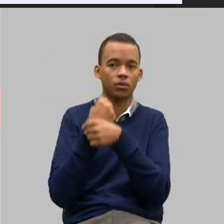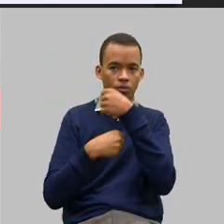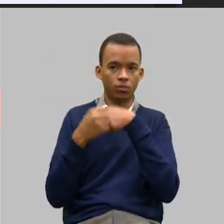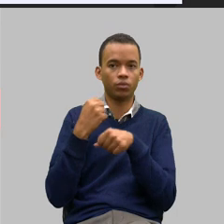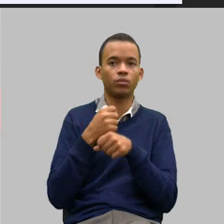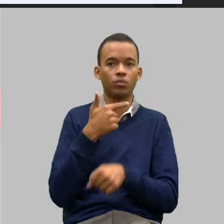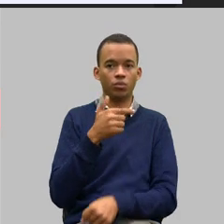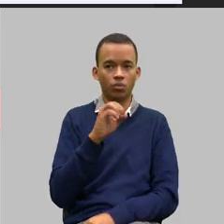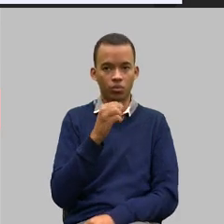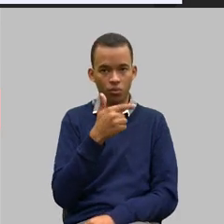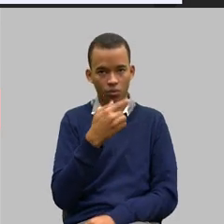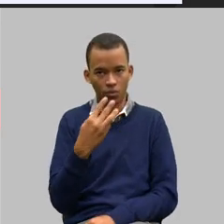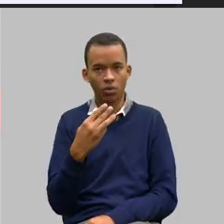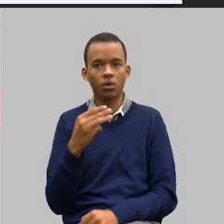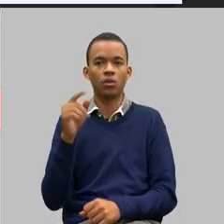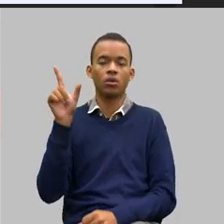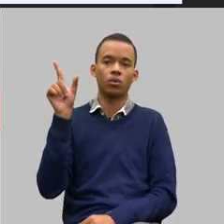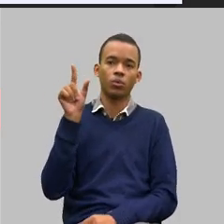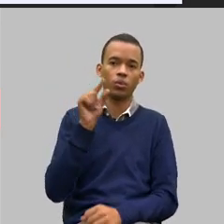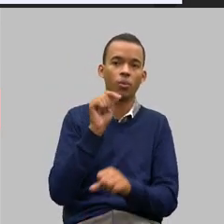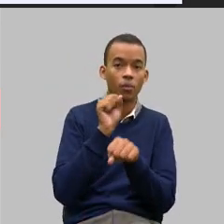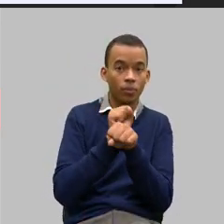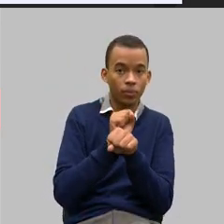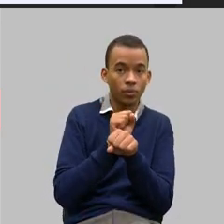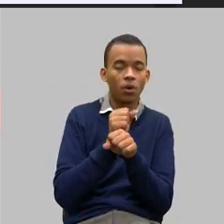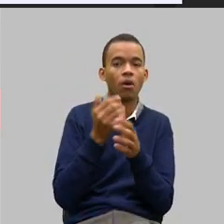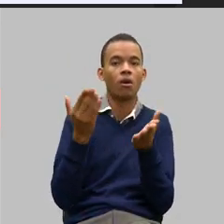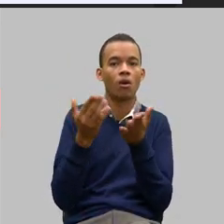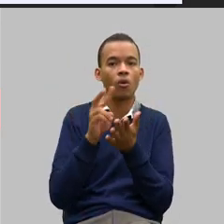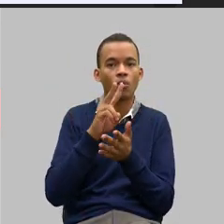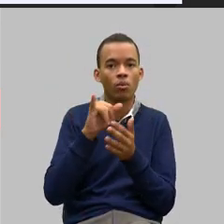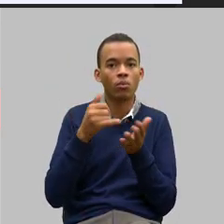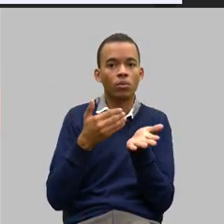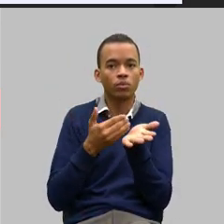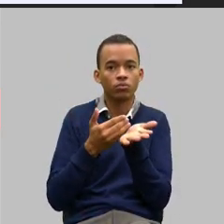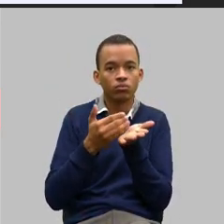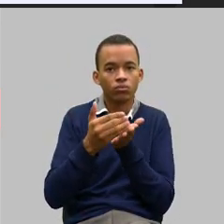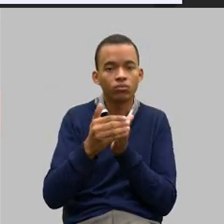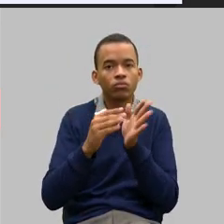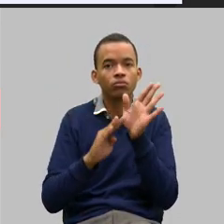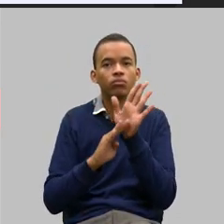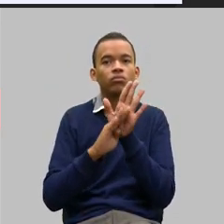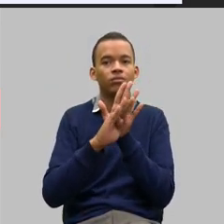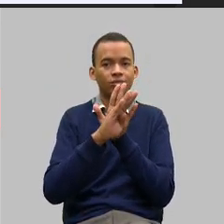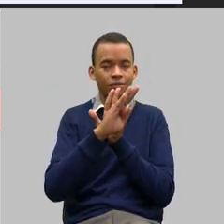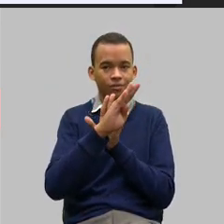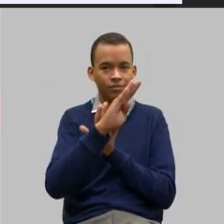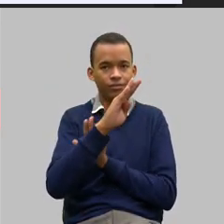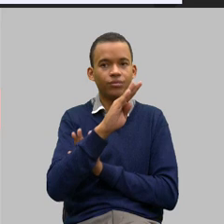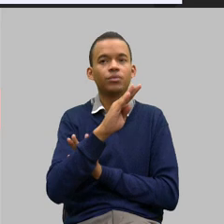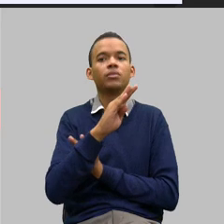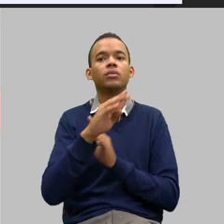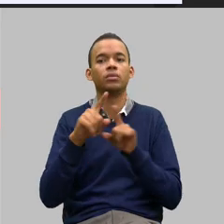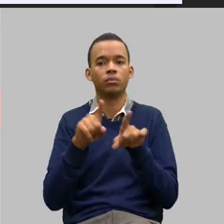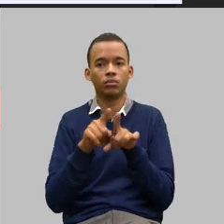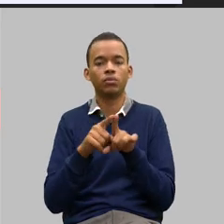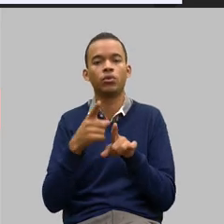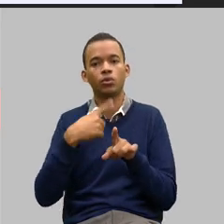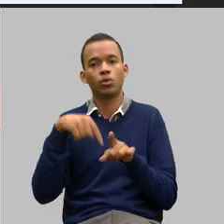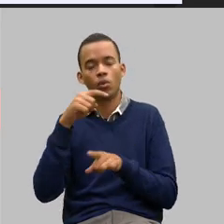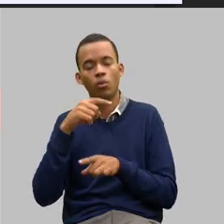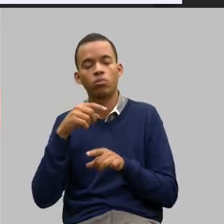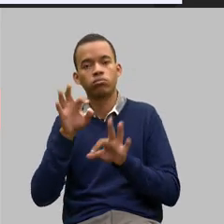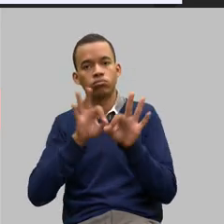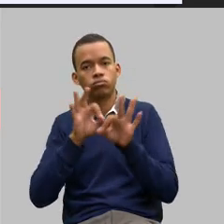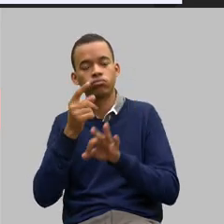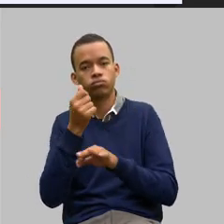que já o que tava ruim e começa a aumentar né o percentual de rodovias em estágio bom e projetando os investimentos para esse